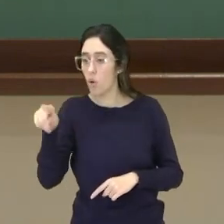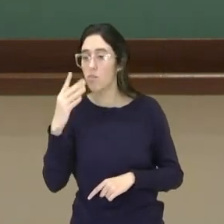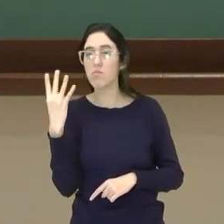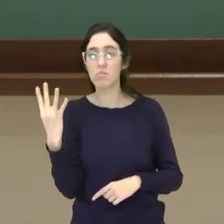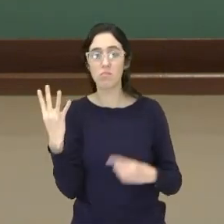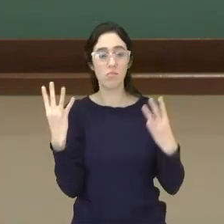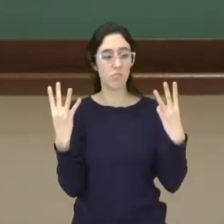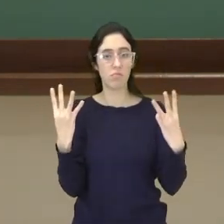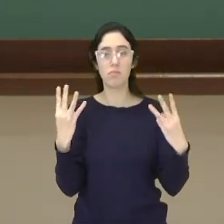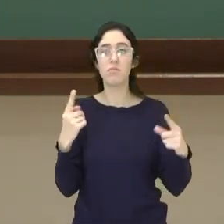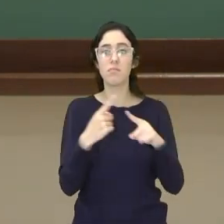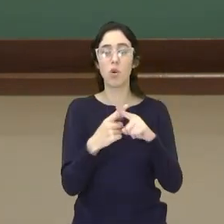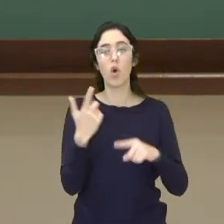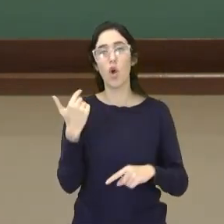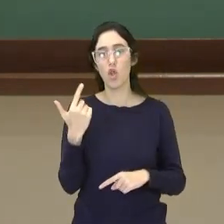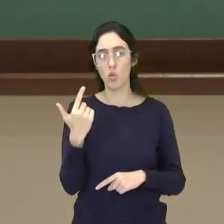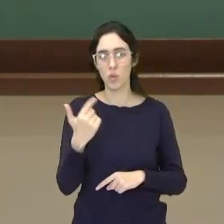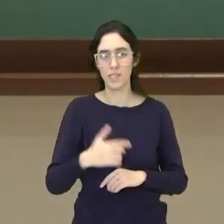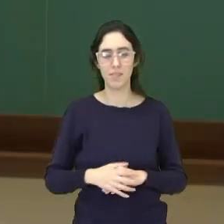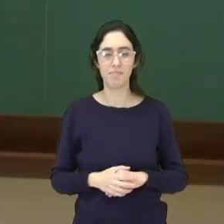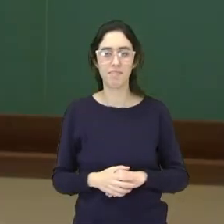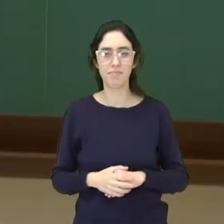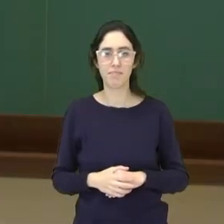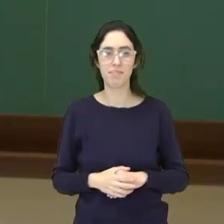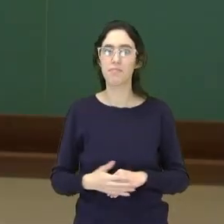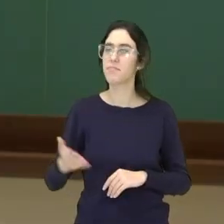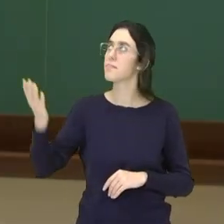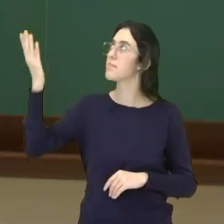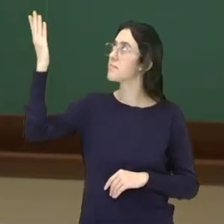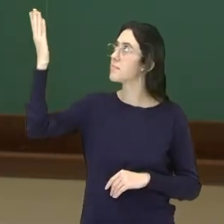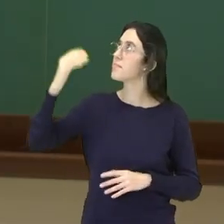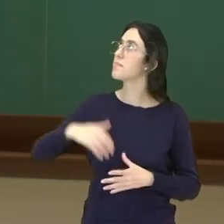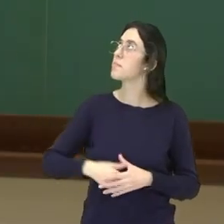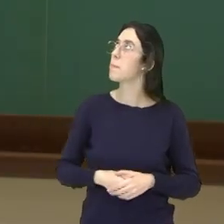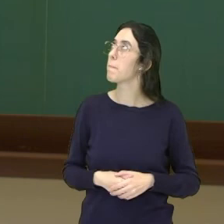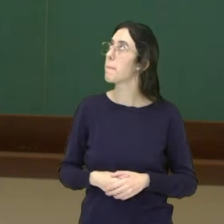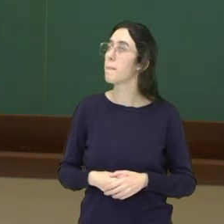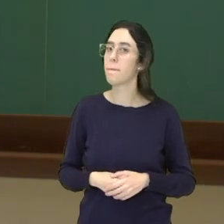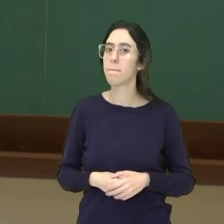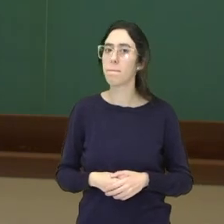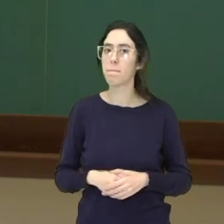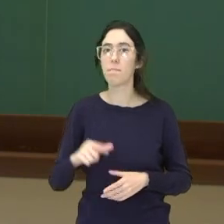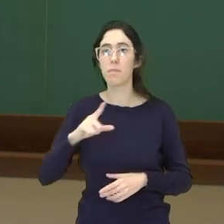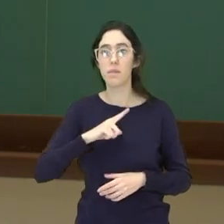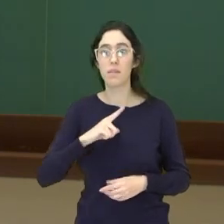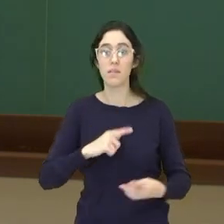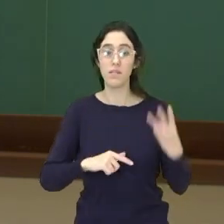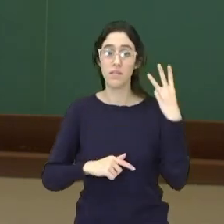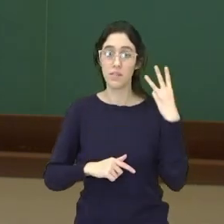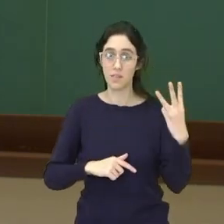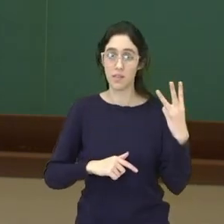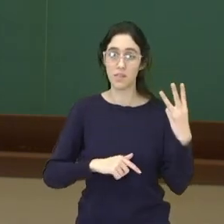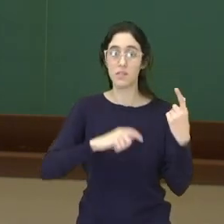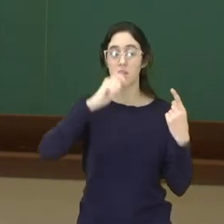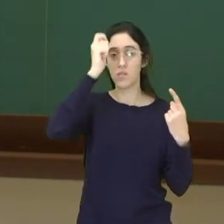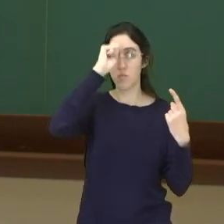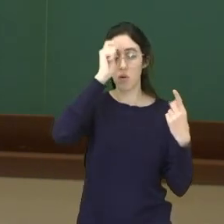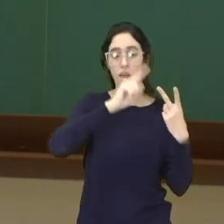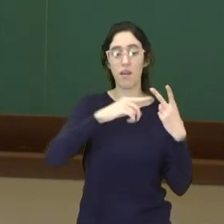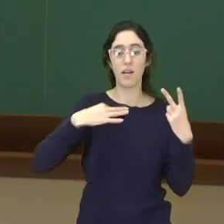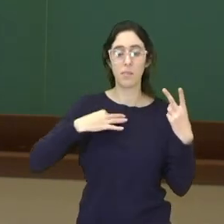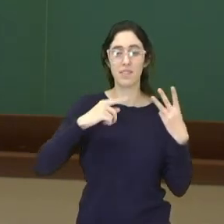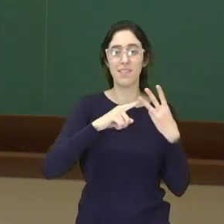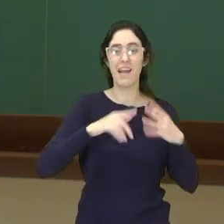3 vezes 4, que dá 12. Então tá ali. Tá? Existem 3 peças de vestuário e 4 cores. Aplicando o